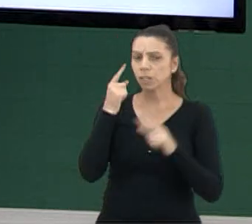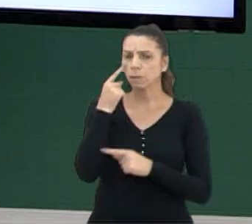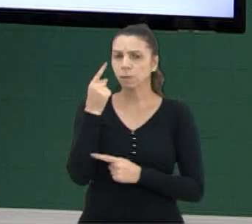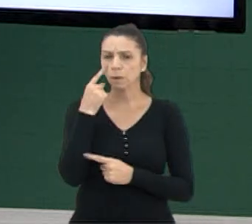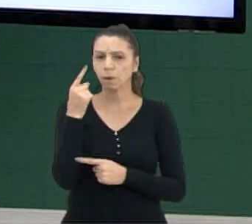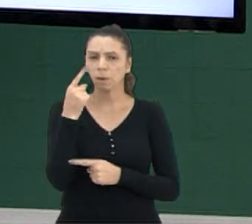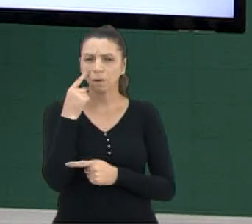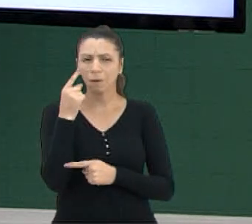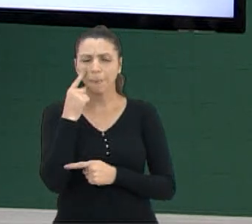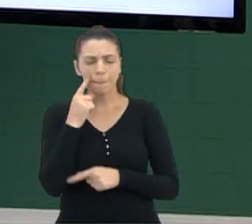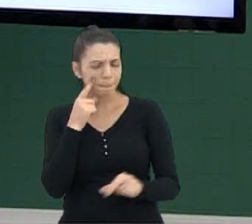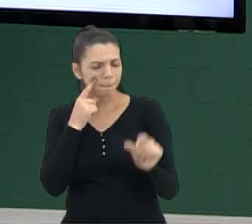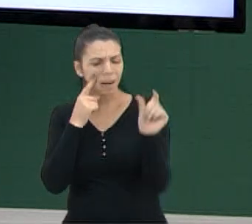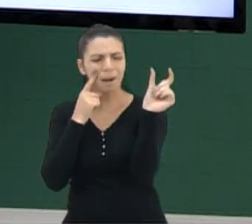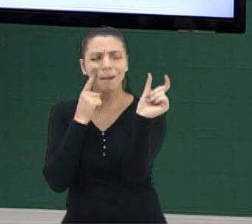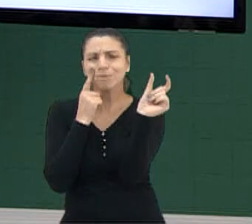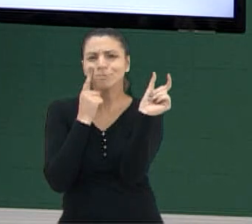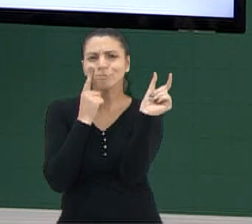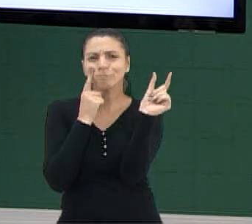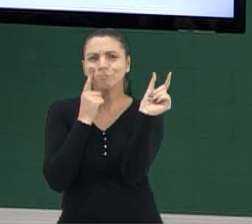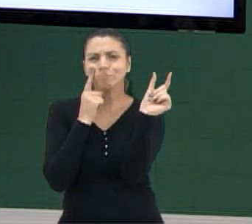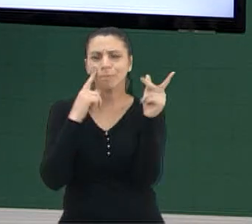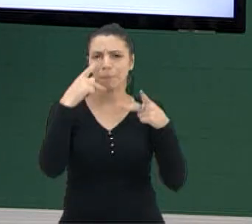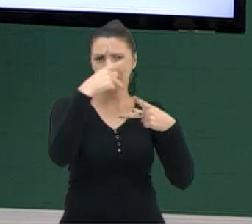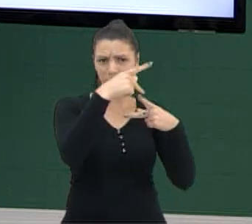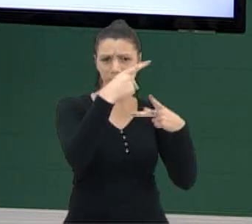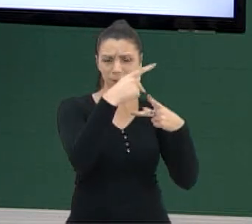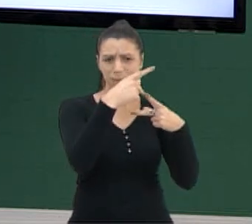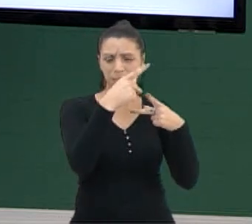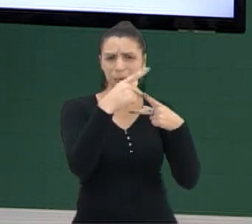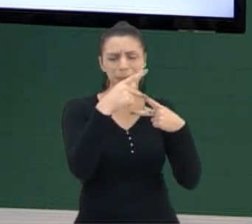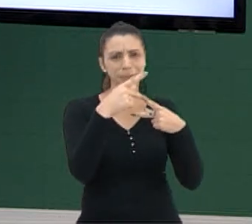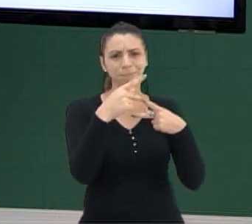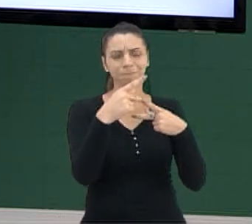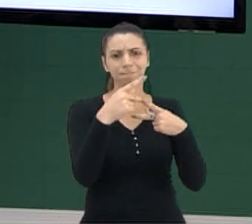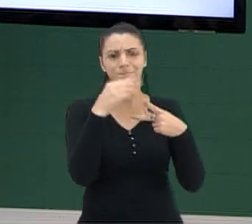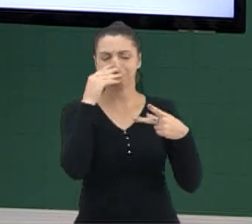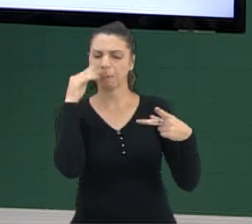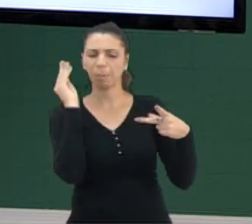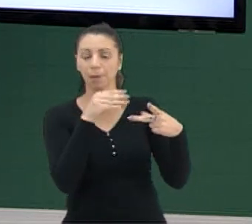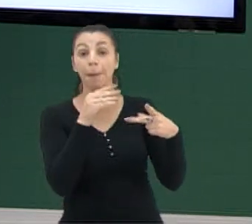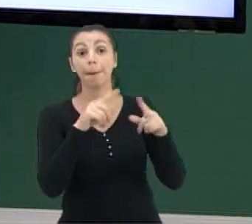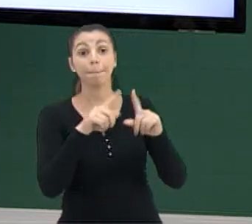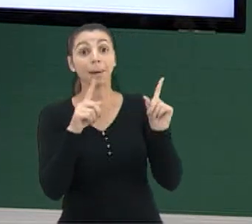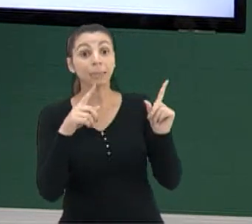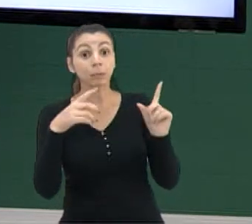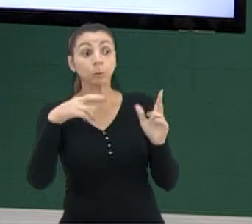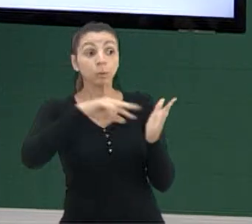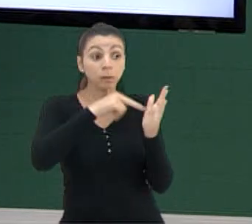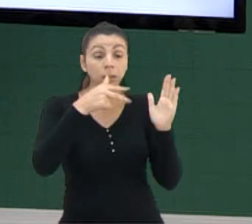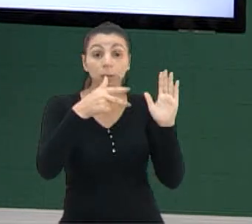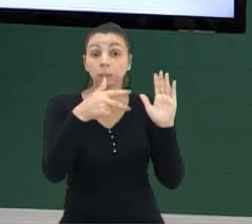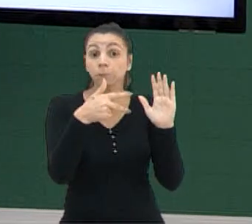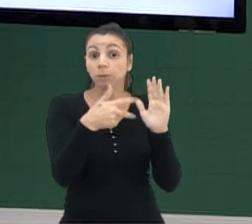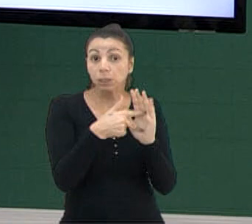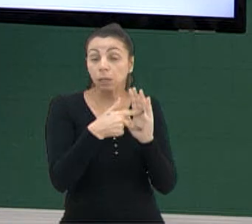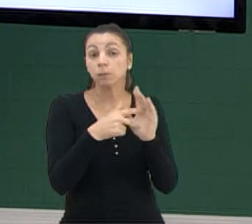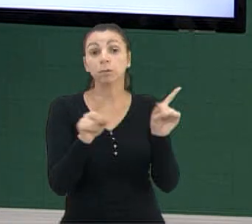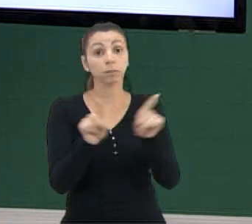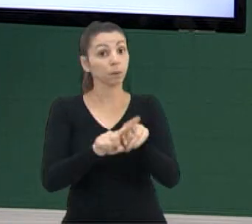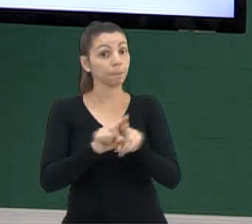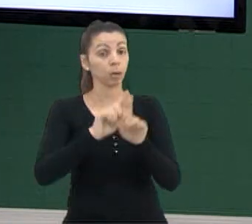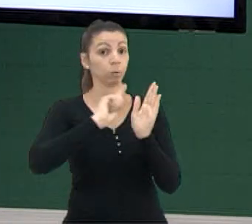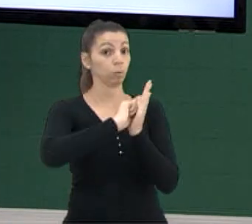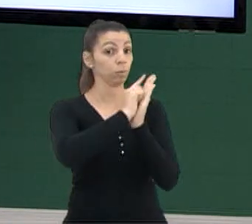aquela pequena palavrinha, aquela preposição, né? Parece tão insignificante, mas é ela que dá todo o sentido aí, até do gênero,